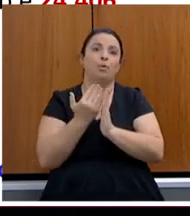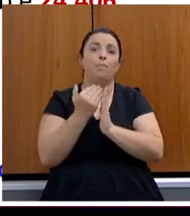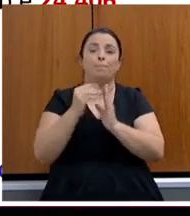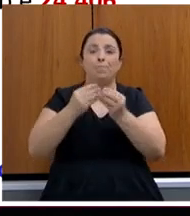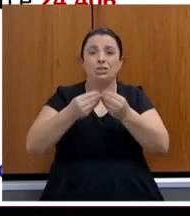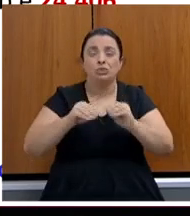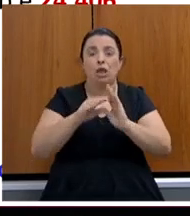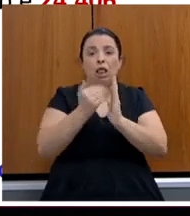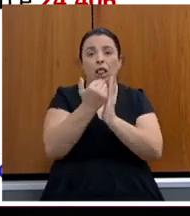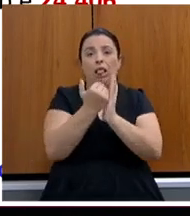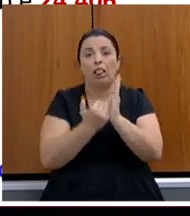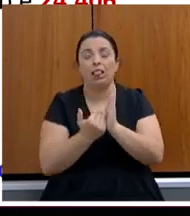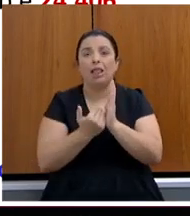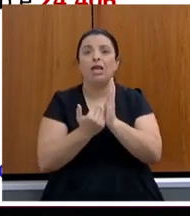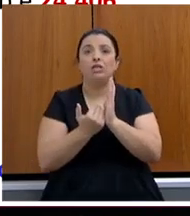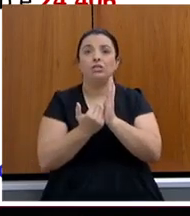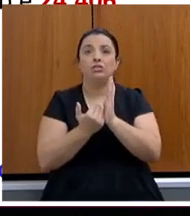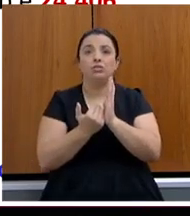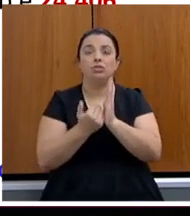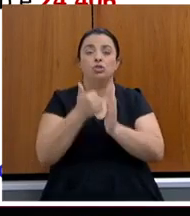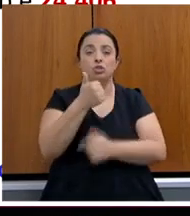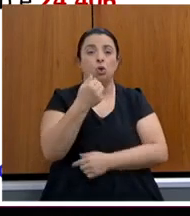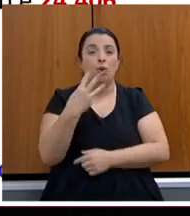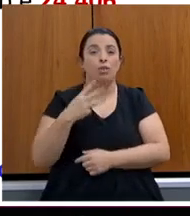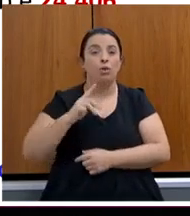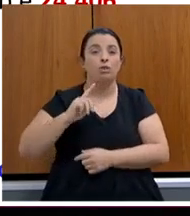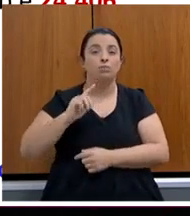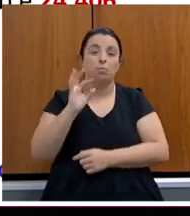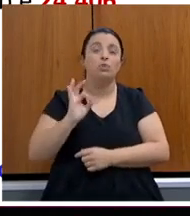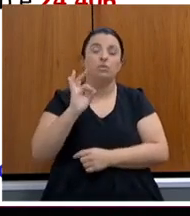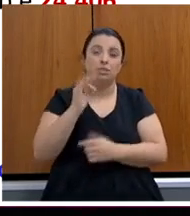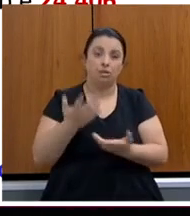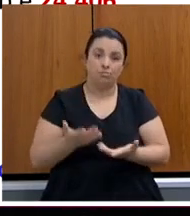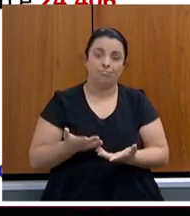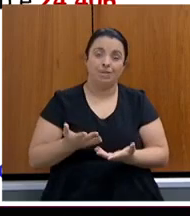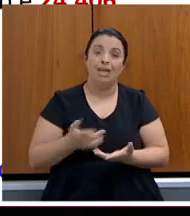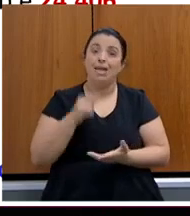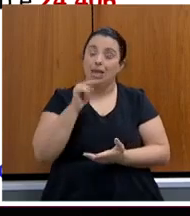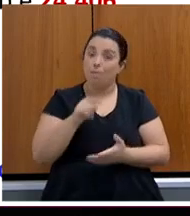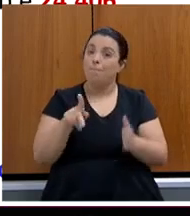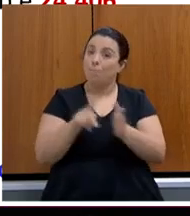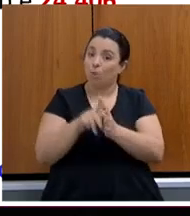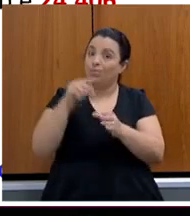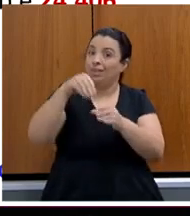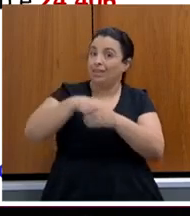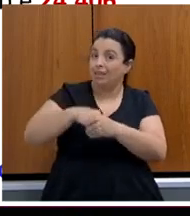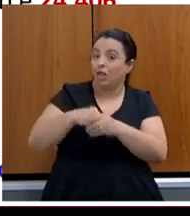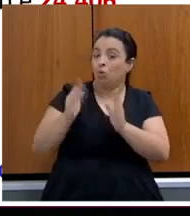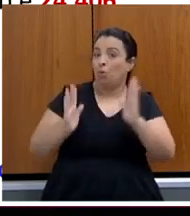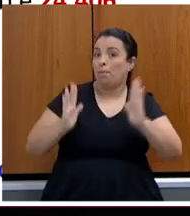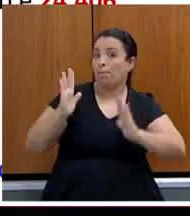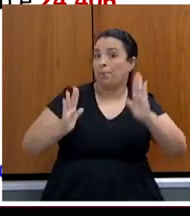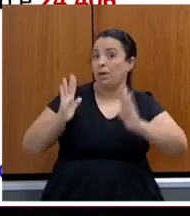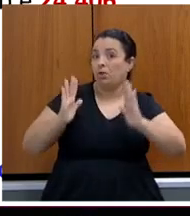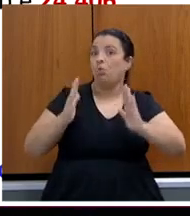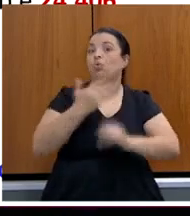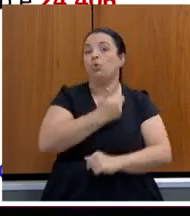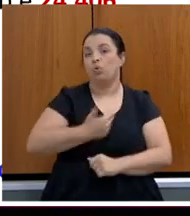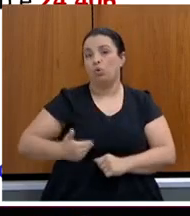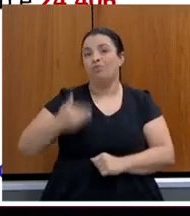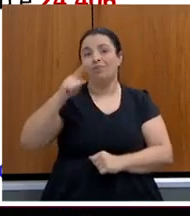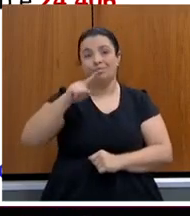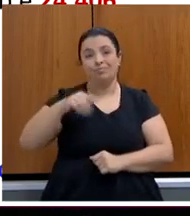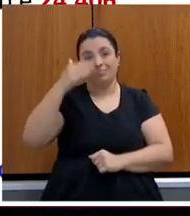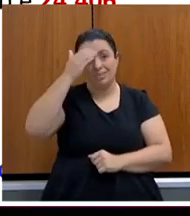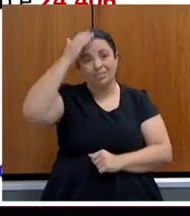reajustes do Piso São do governo Zema 2019/2020 nós tivemos reajustes do piso salarial